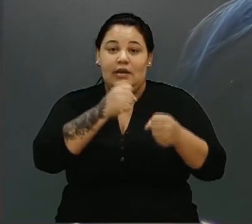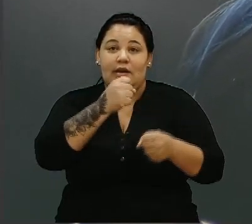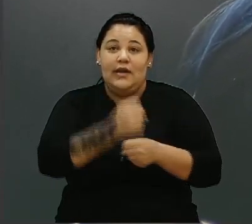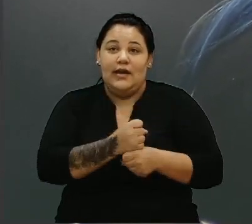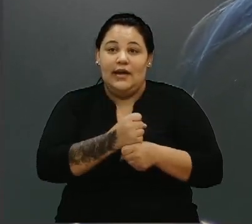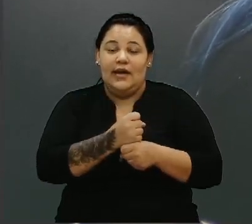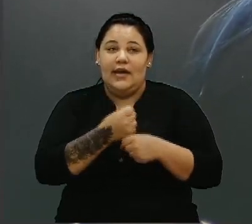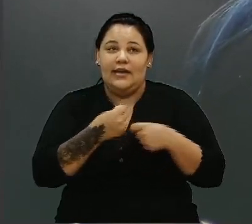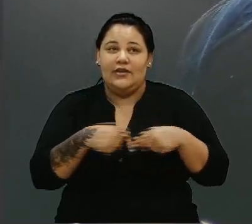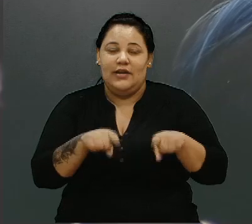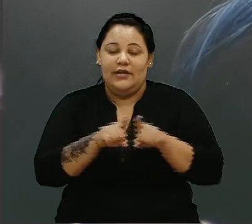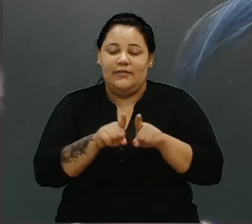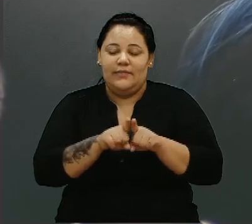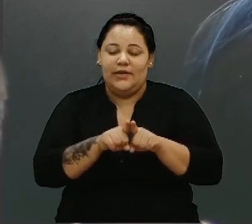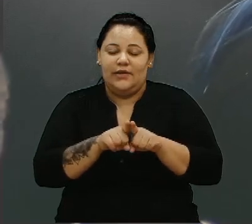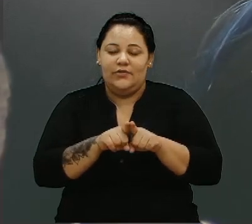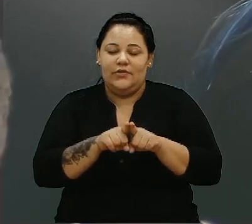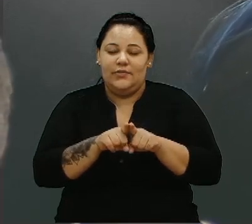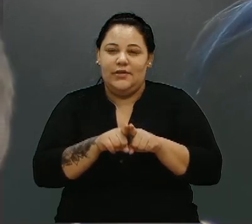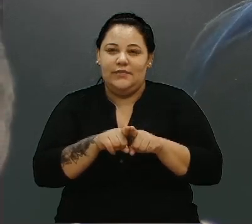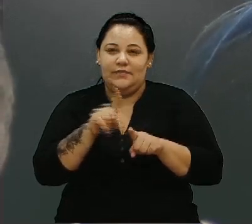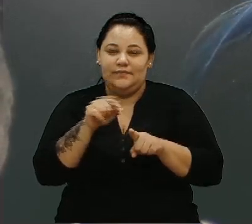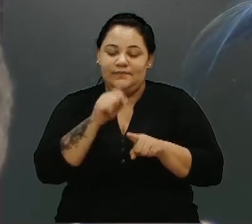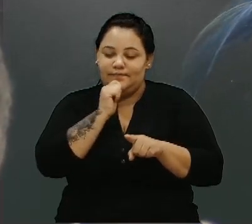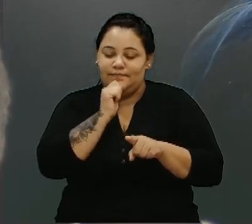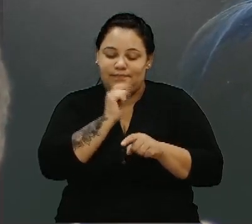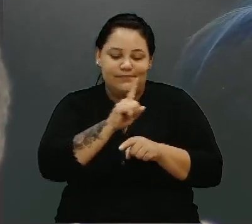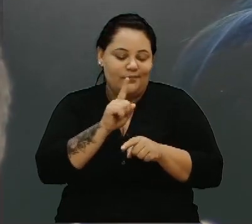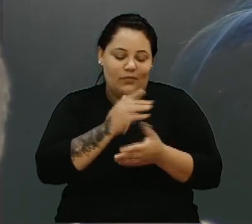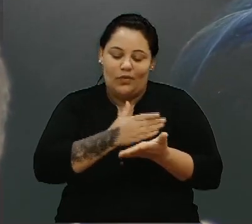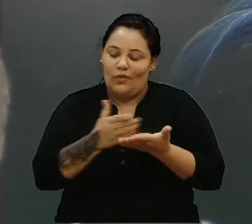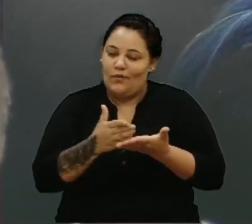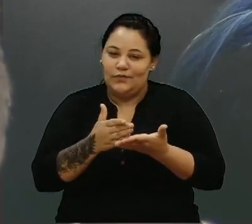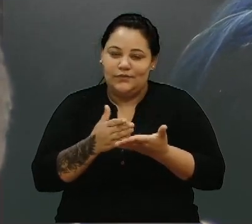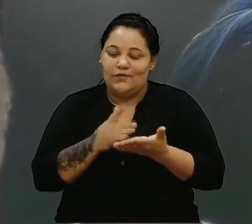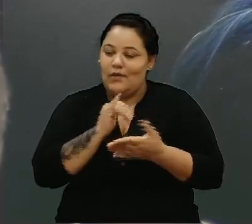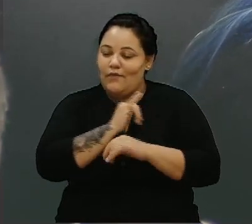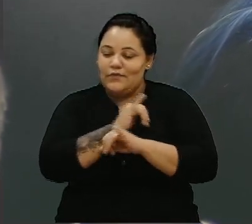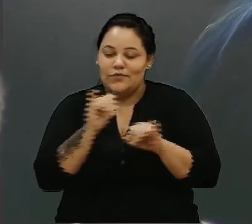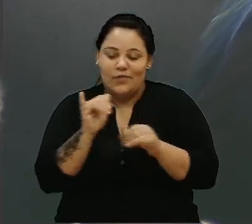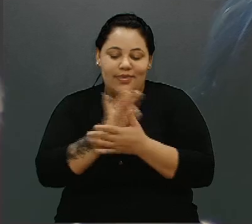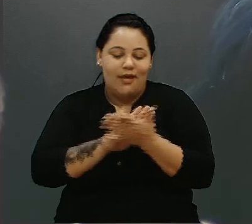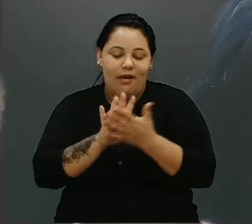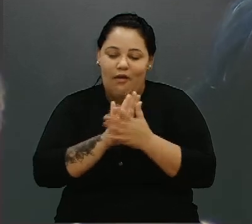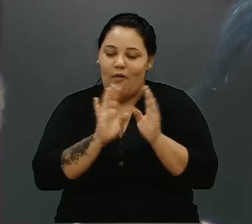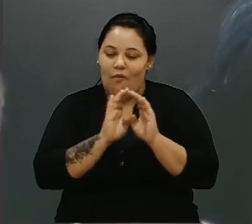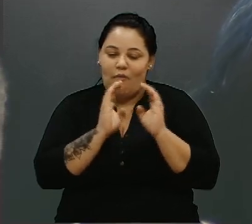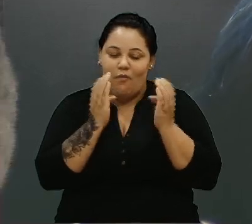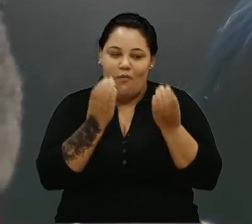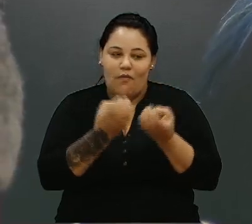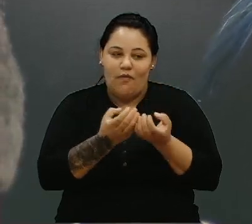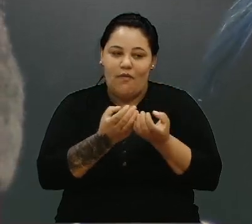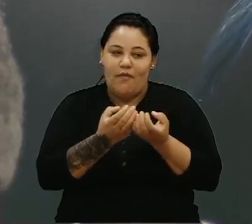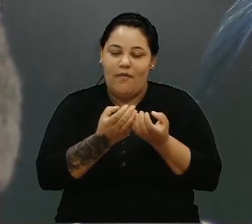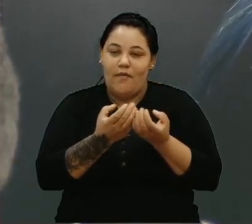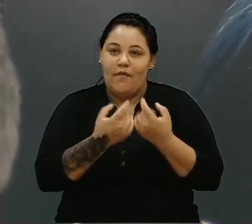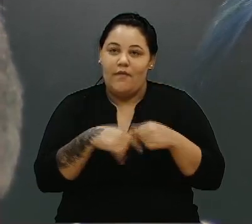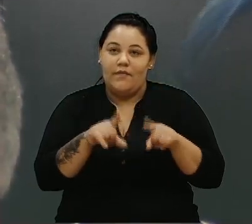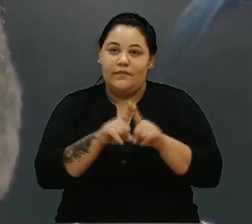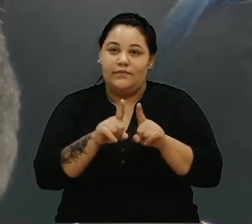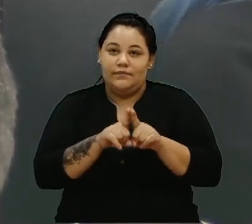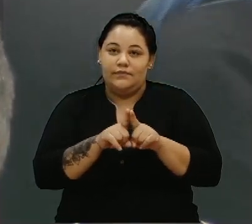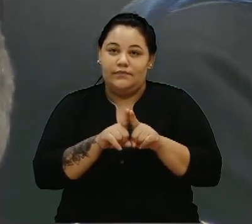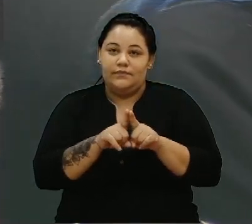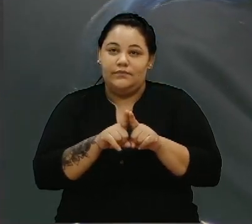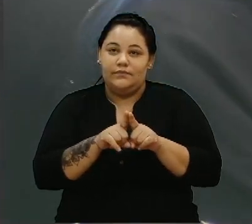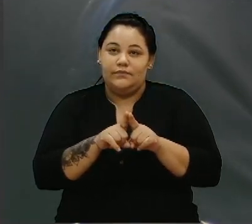atividades da escola em 2026. Mas as obras ainda não começaram, não falaram nada para a comunidade, não há concretude no que foi